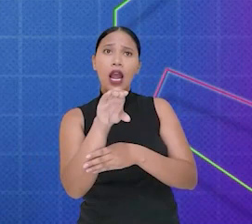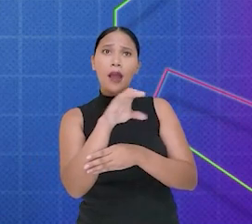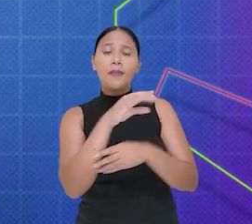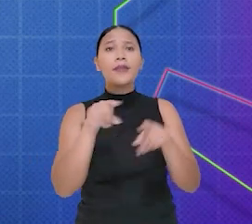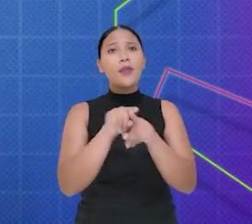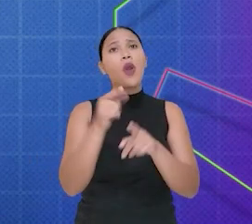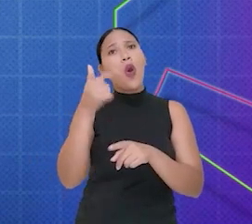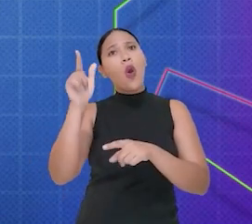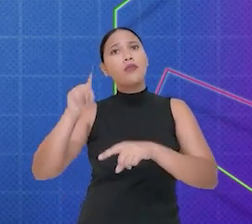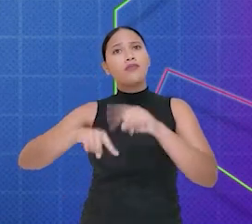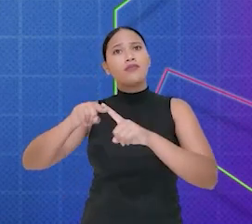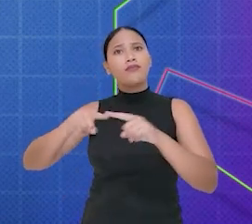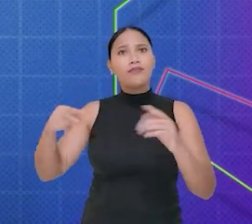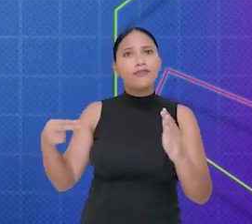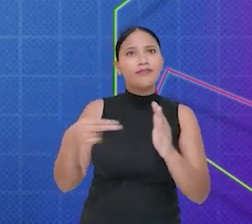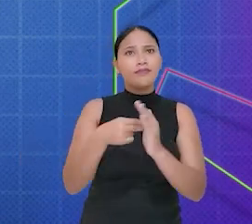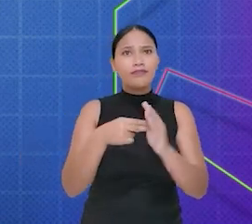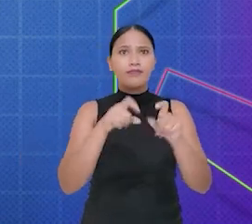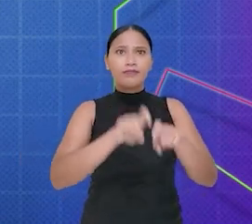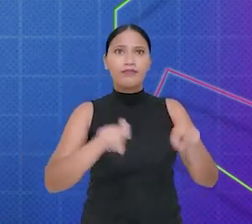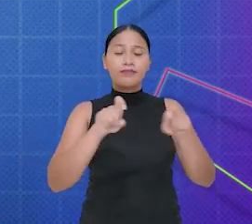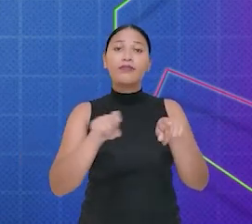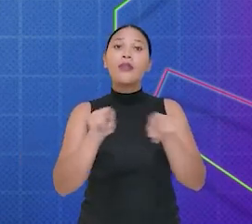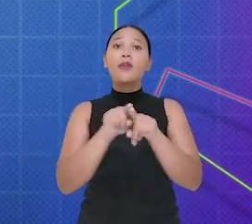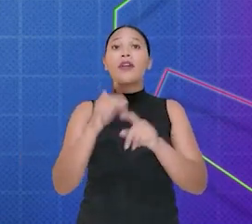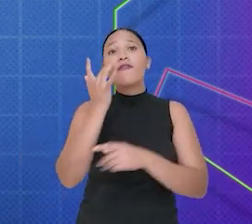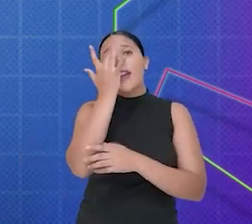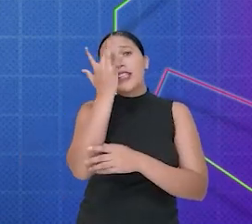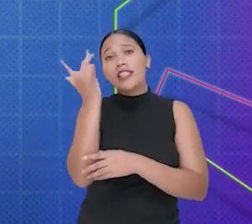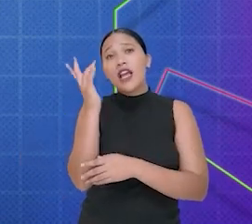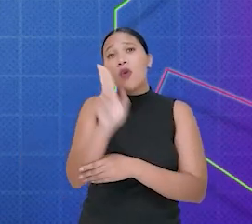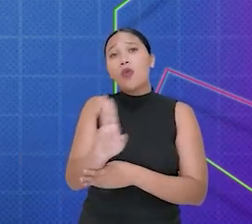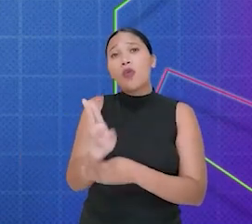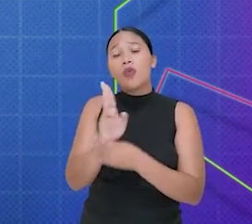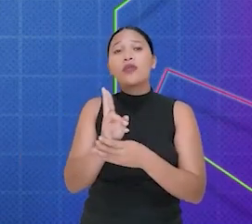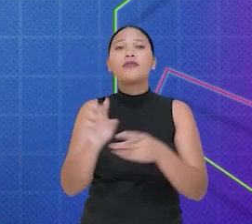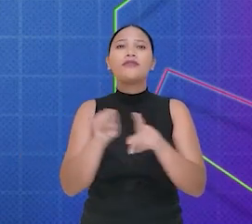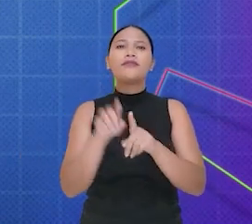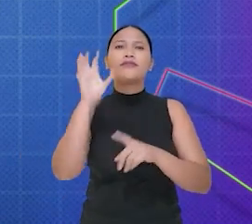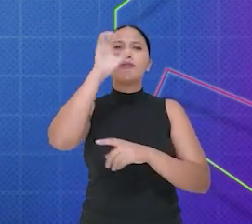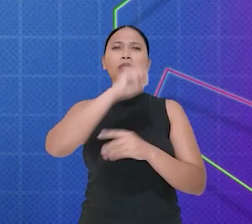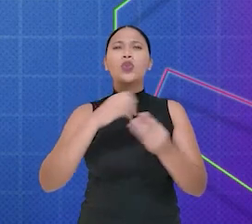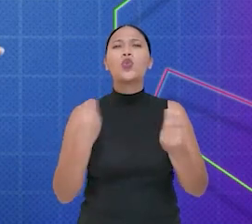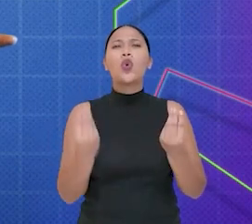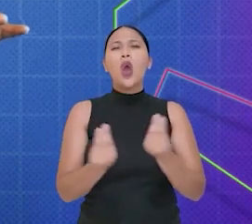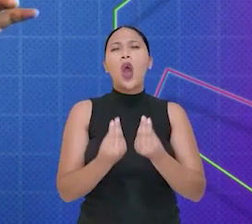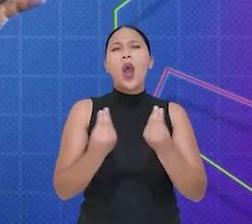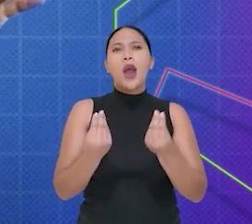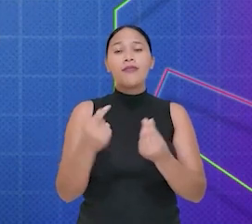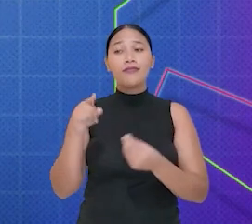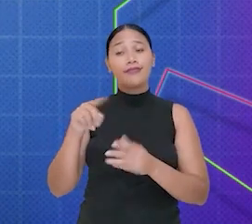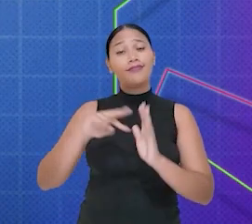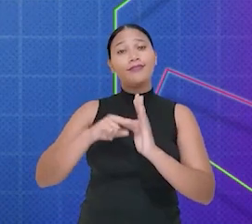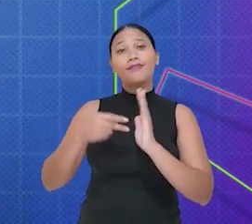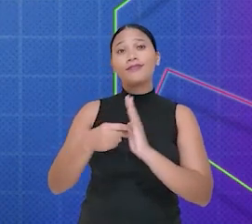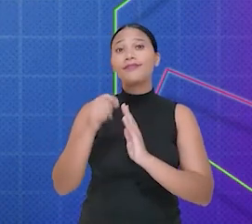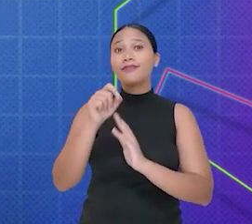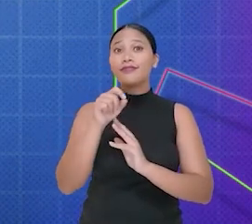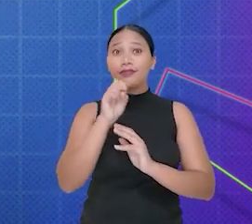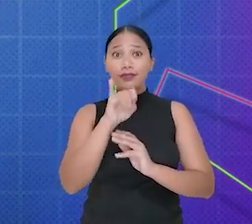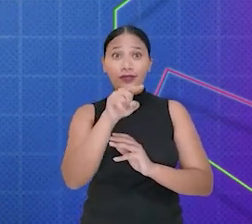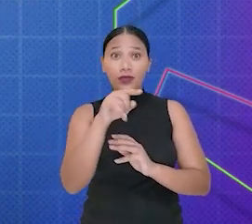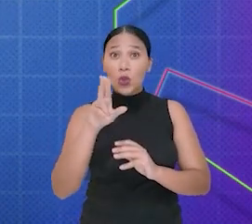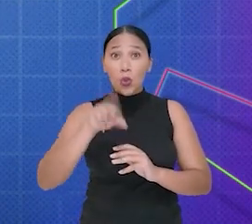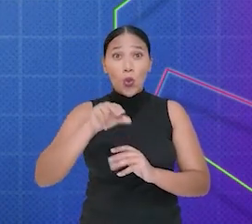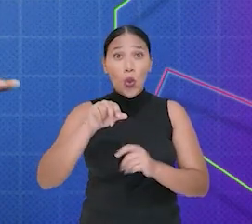scanners, câmeras e outros periféricos. O Windows também é conhecido por sua facilidade de uso e curva de aprendizado suave. Isso significa